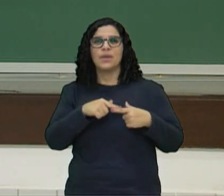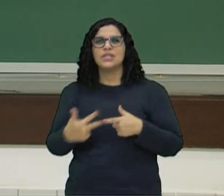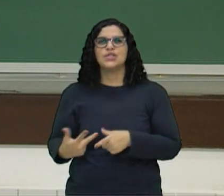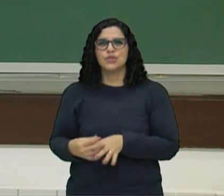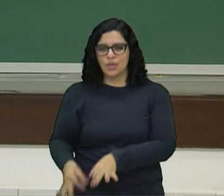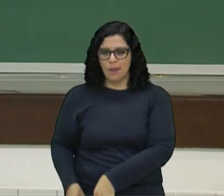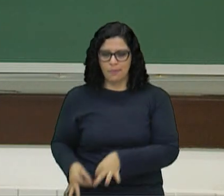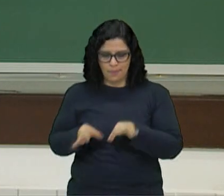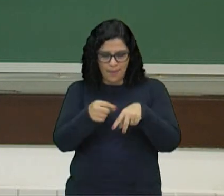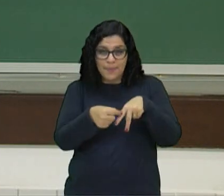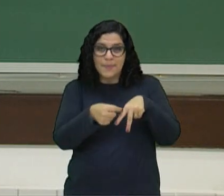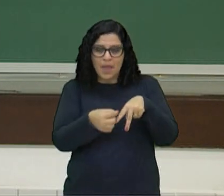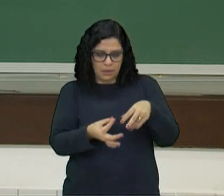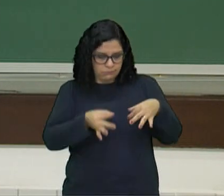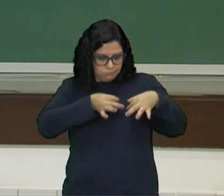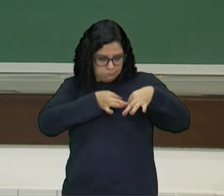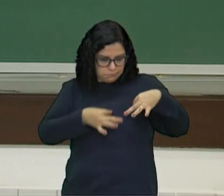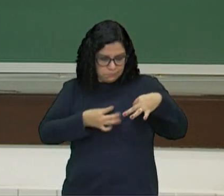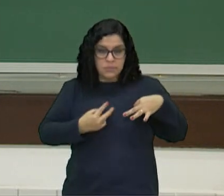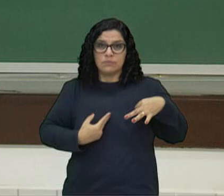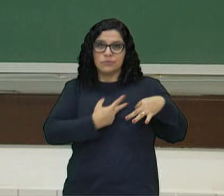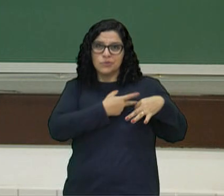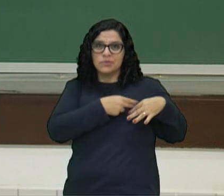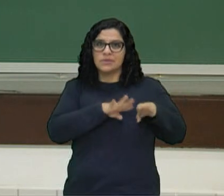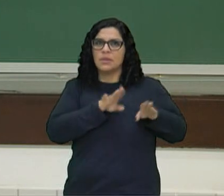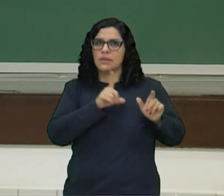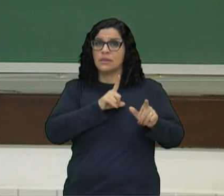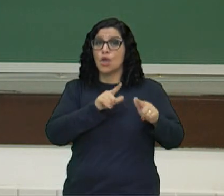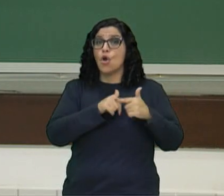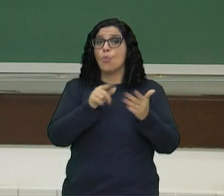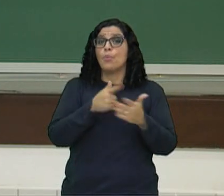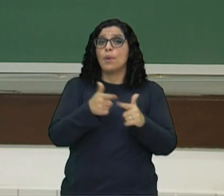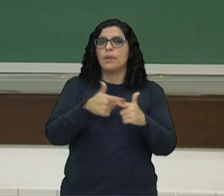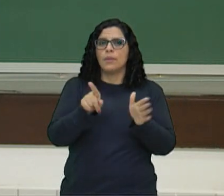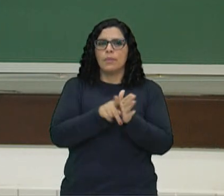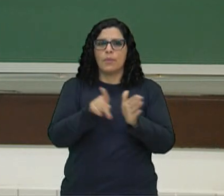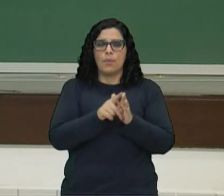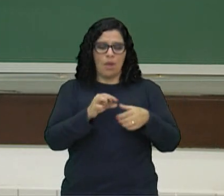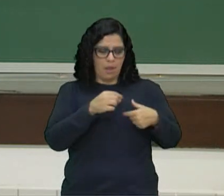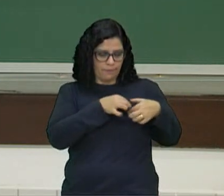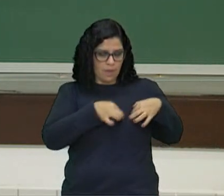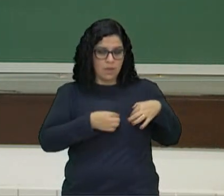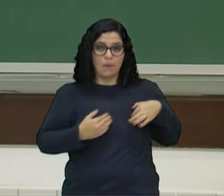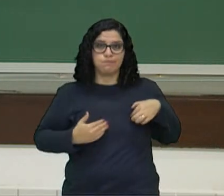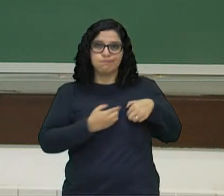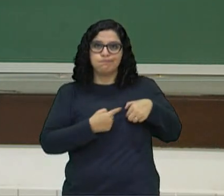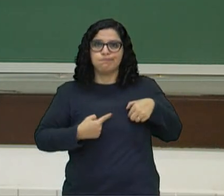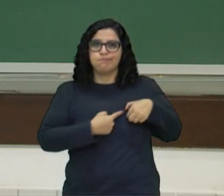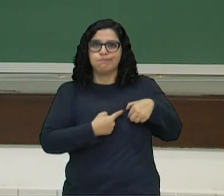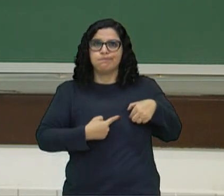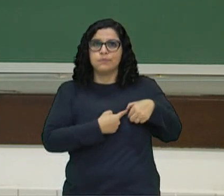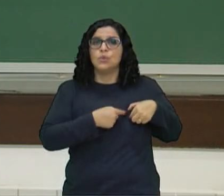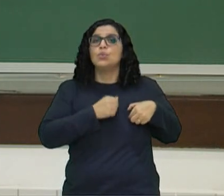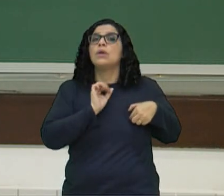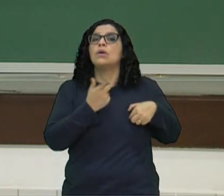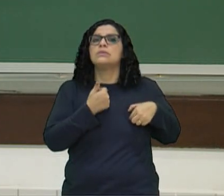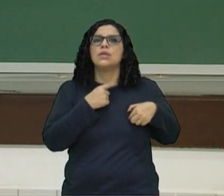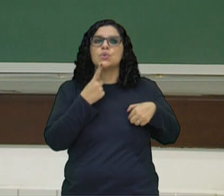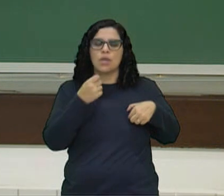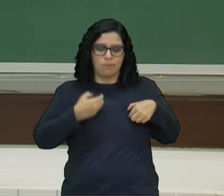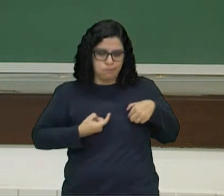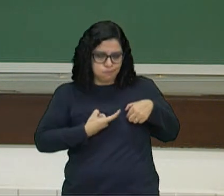ou pode ser uma abertura da veia que está entupida, da artéria entupida, para o sangue chegar ao coração. O melhor mesmo é ter hábitos saudáveis para não precisar